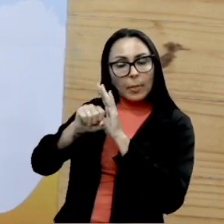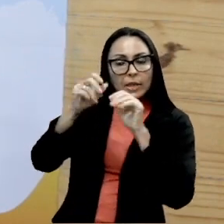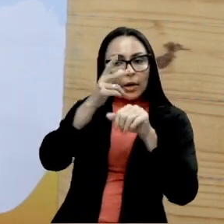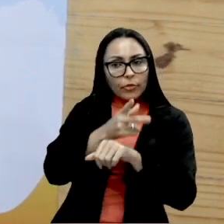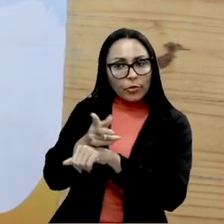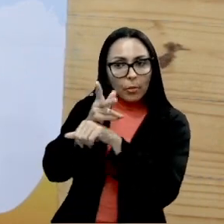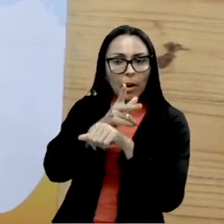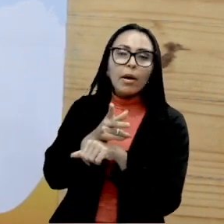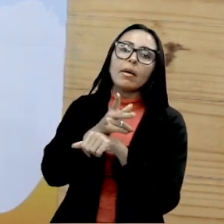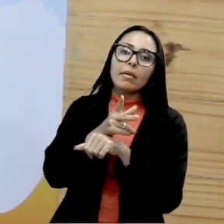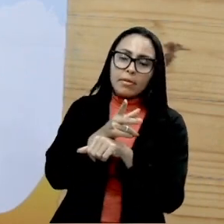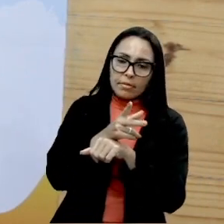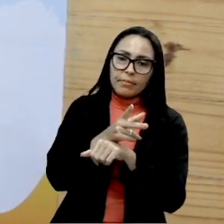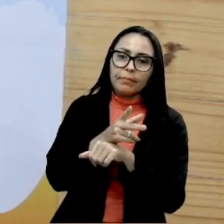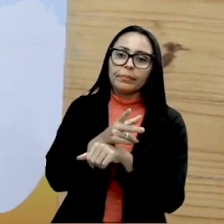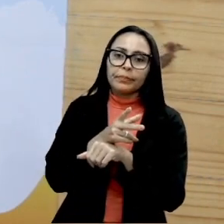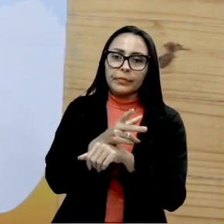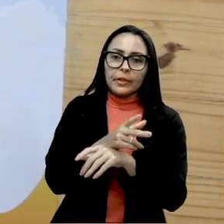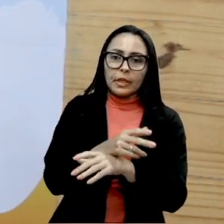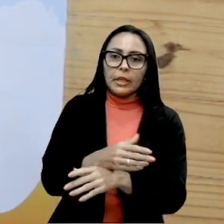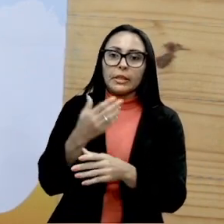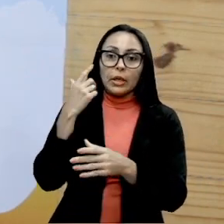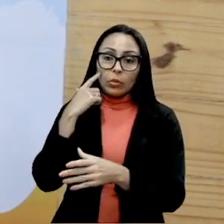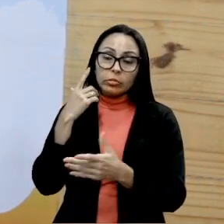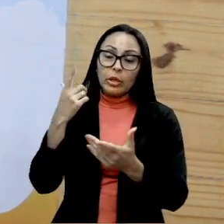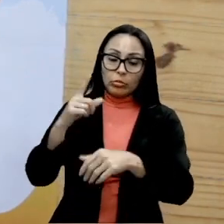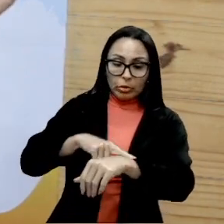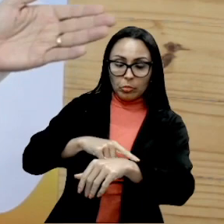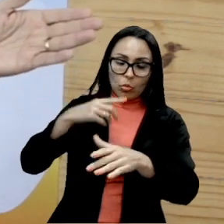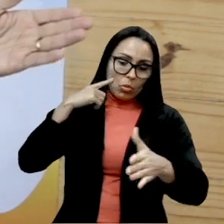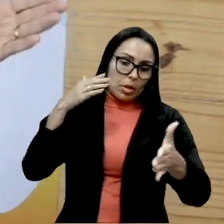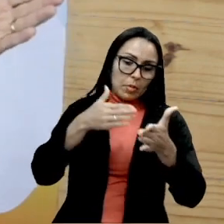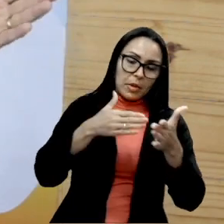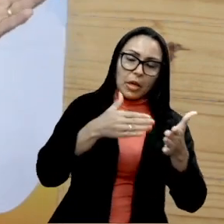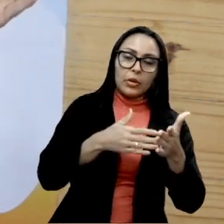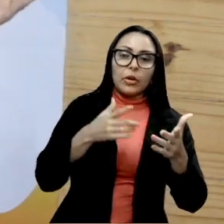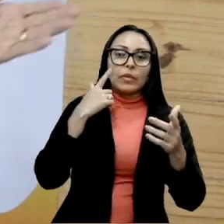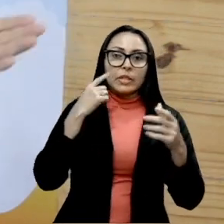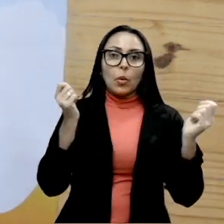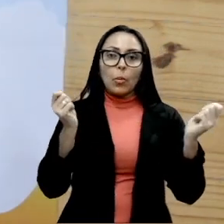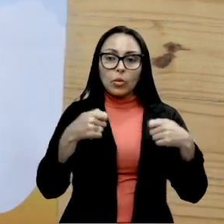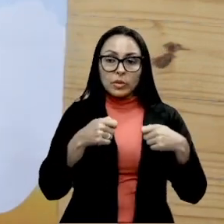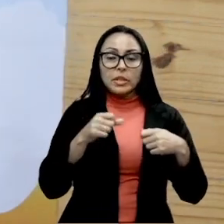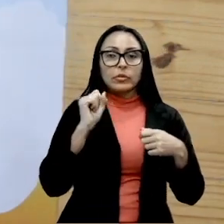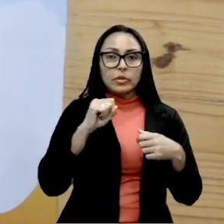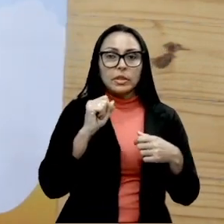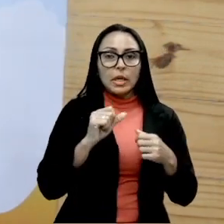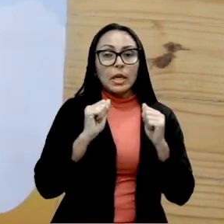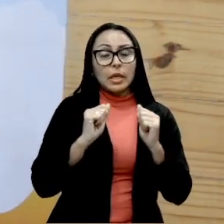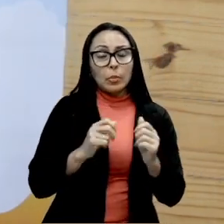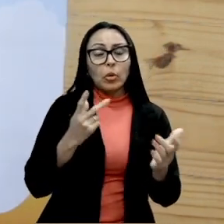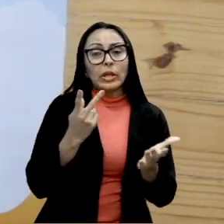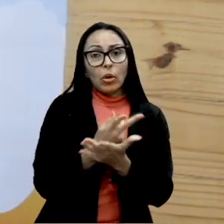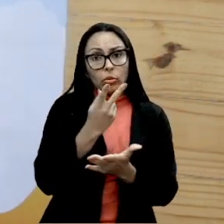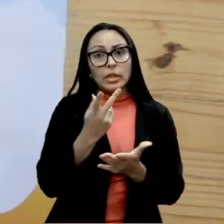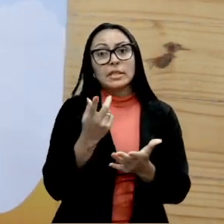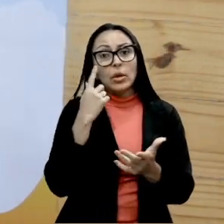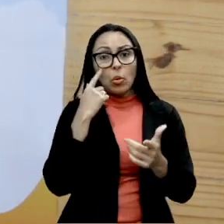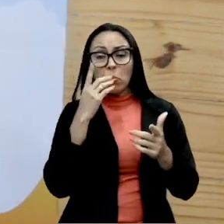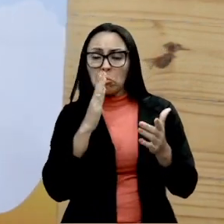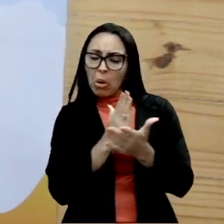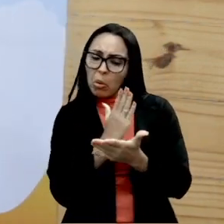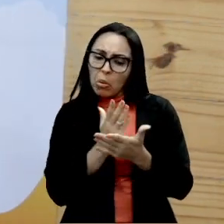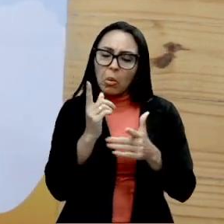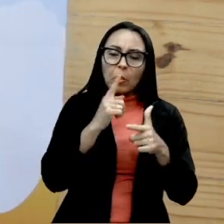E o evento ele tem um tempo limitado, tem que fazer o possível, porque pode acontecer incidentes que ele não tem controle